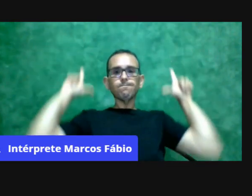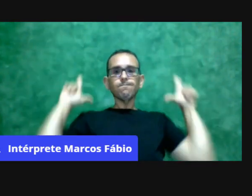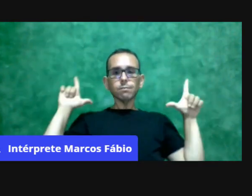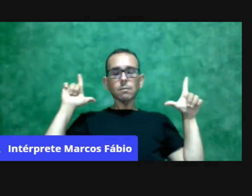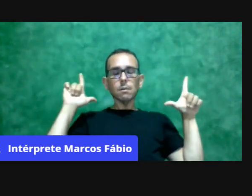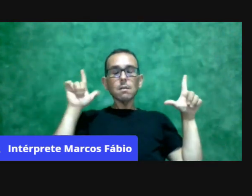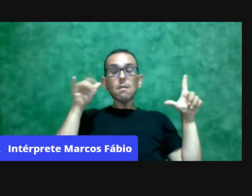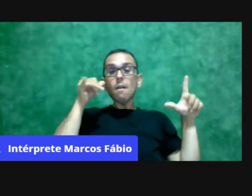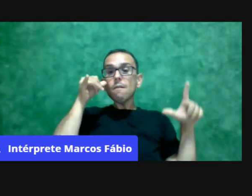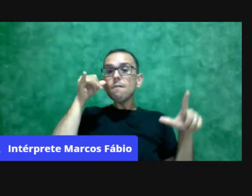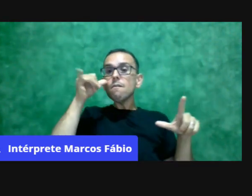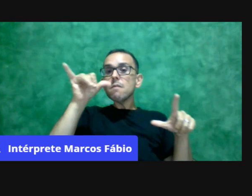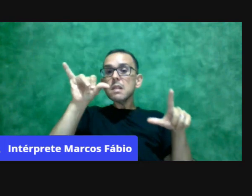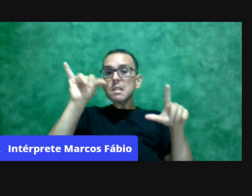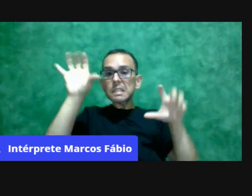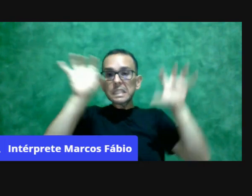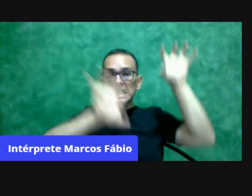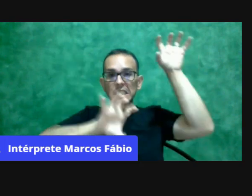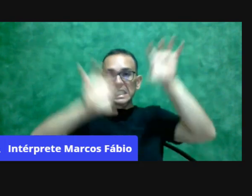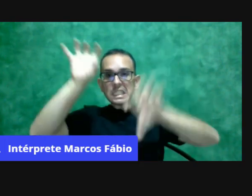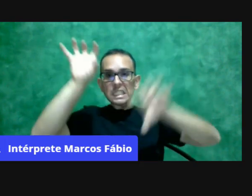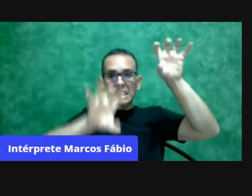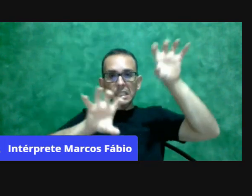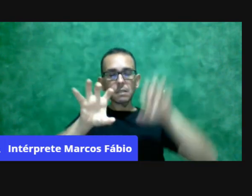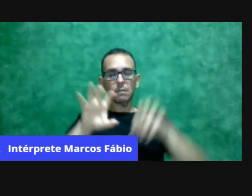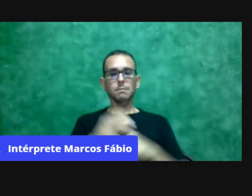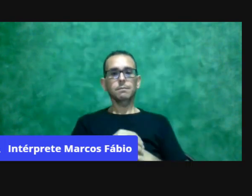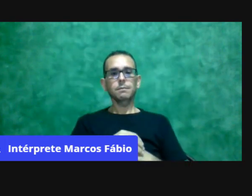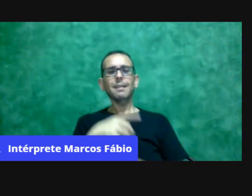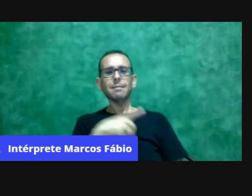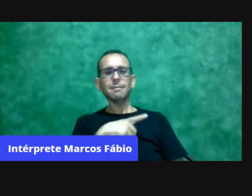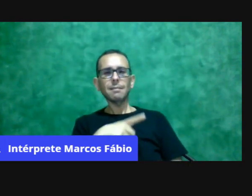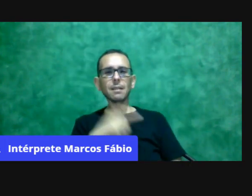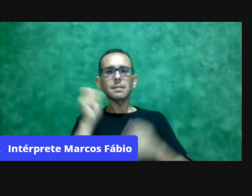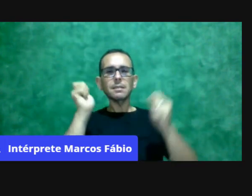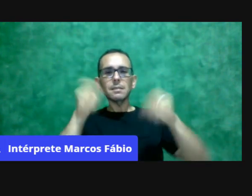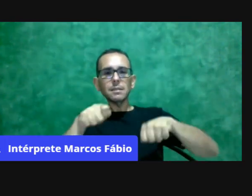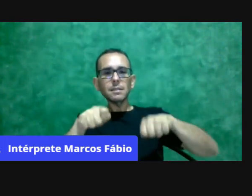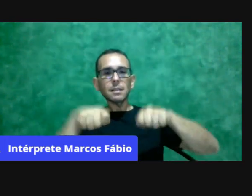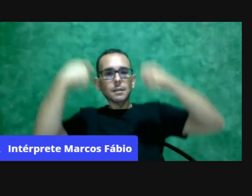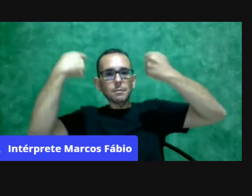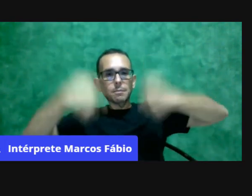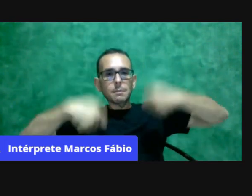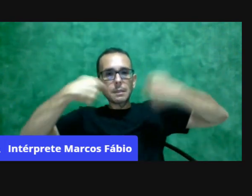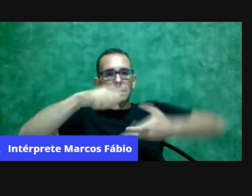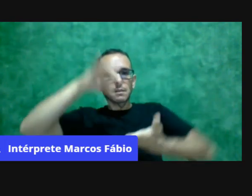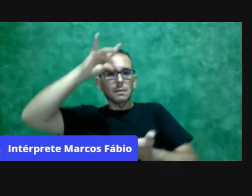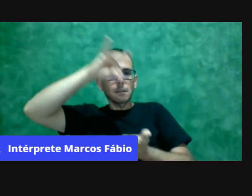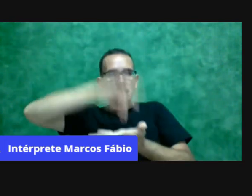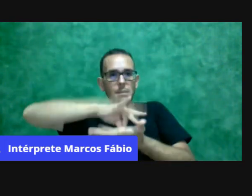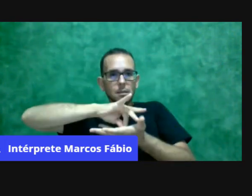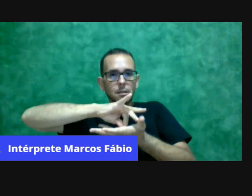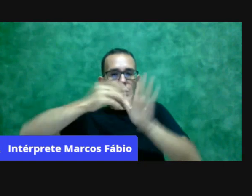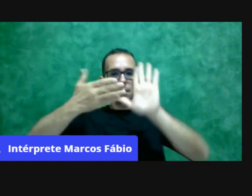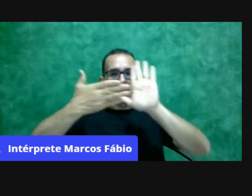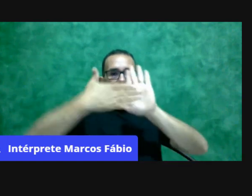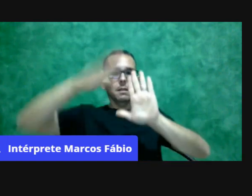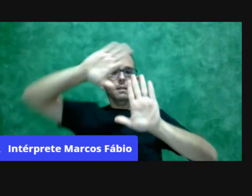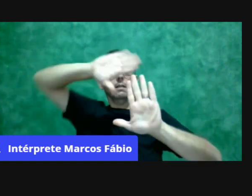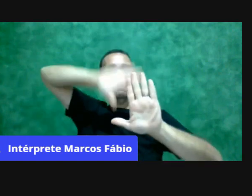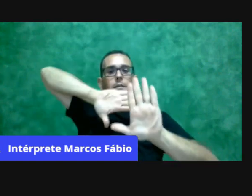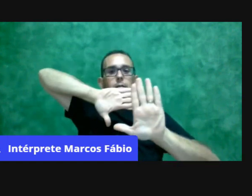os excessos, certo? Agora, por exemplo, existem situações que a gente precisa colocar algo no fundo por